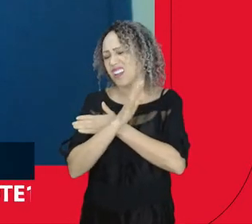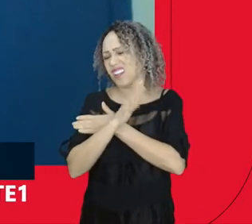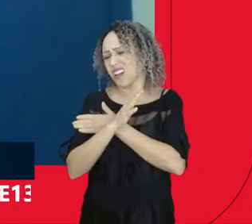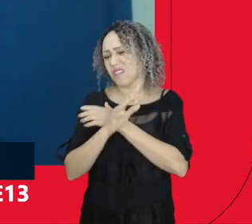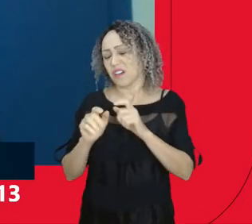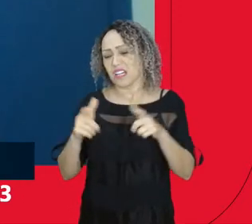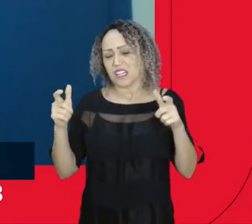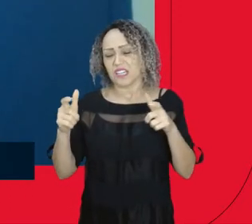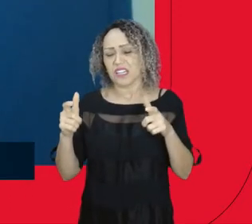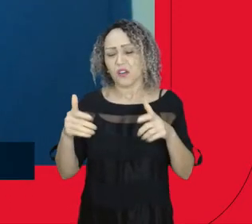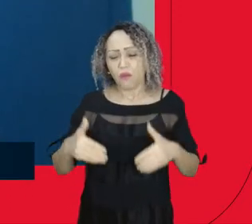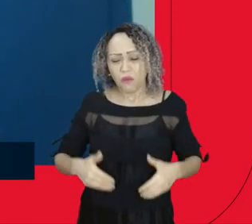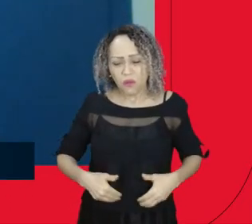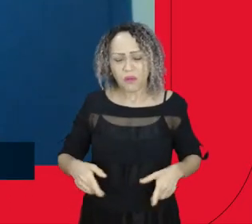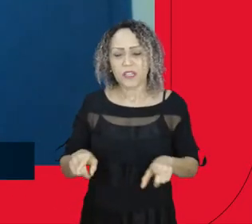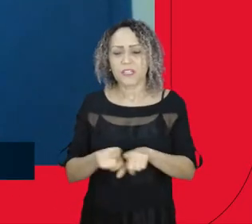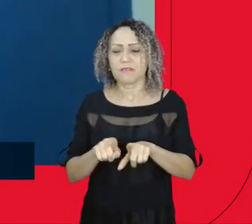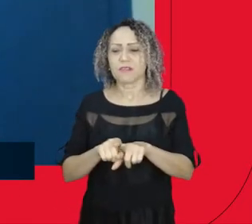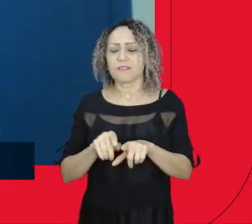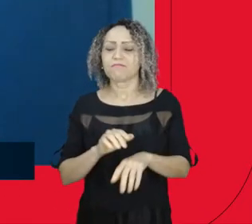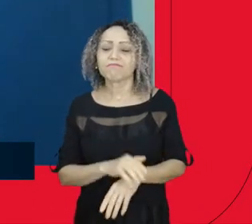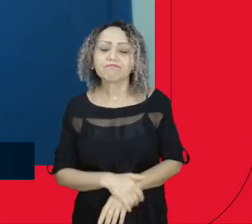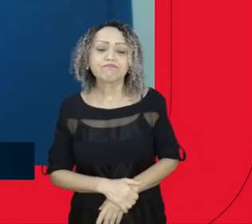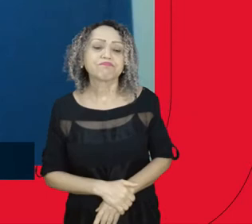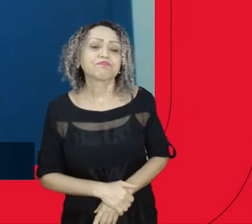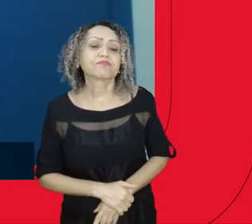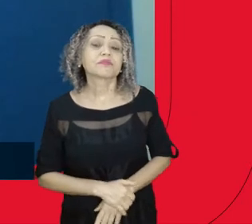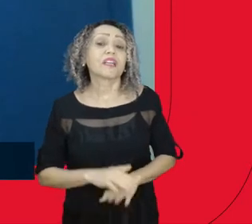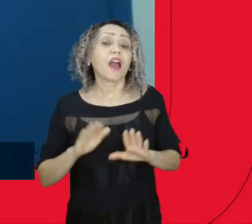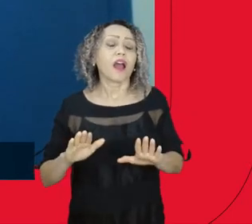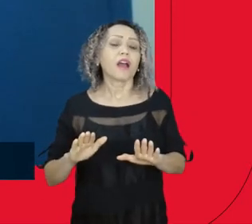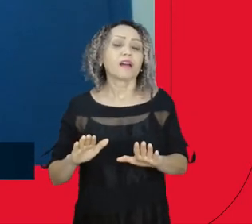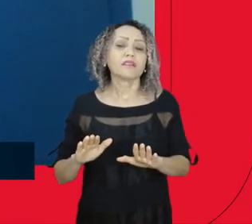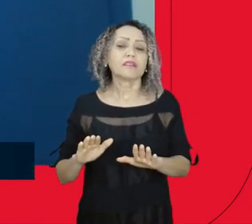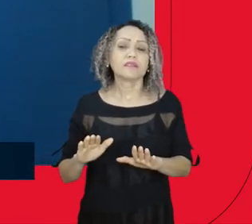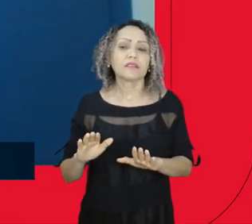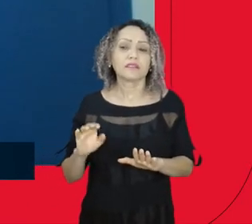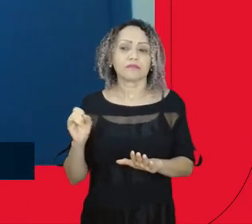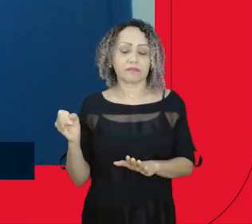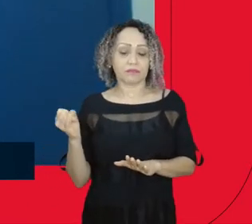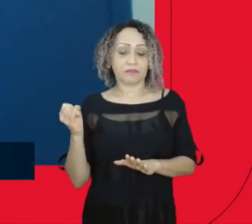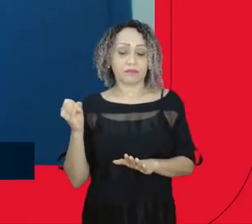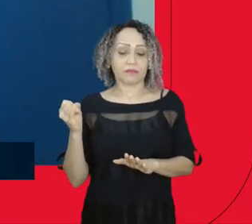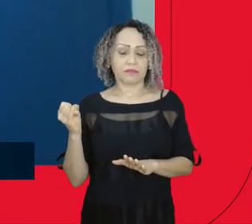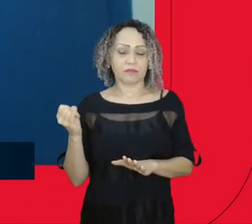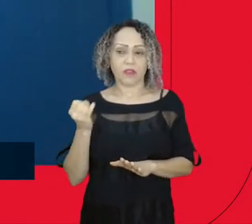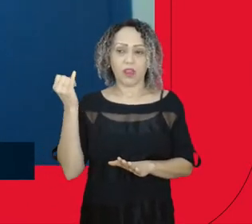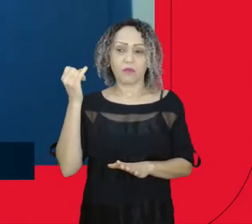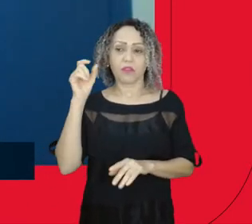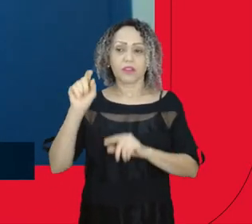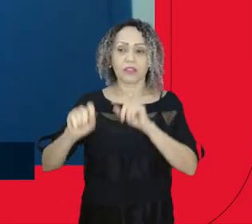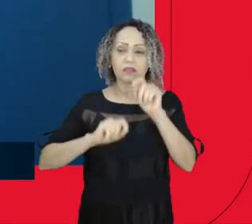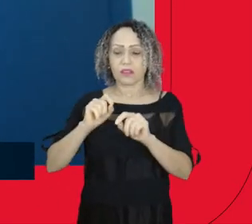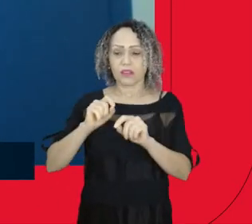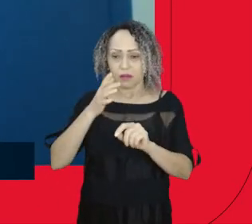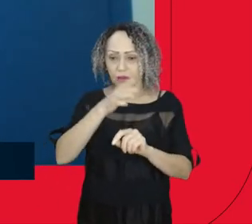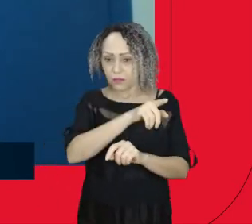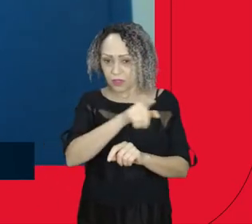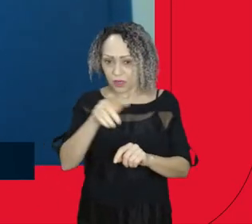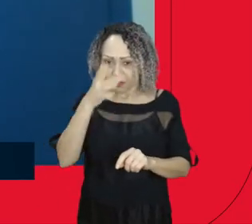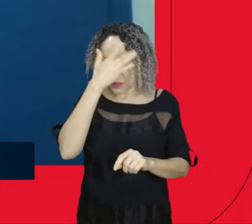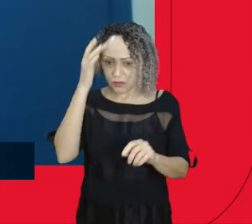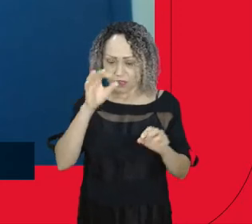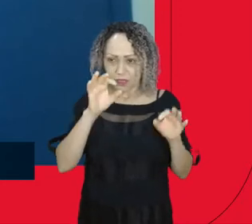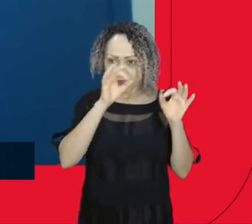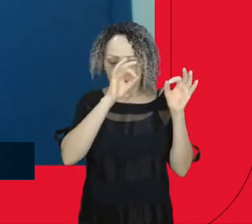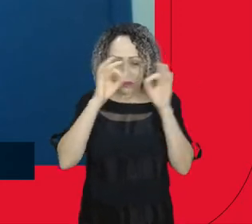news. Então, assim, é super importante que a companheirada que está aqui nos acompanhando, Amanda,